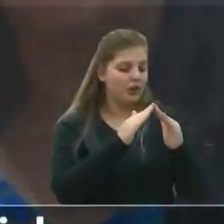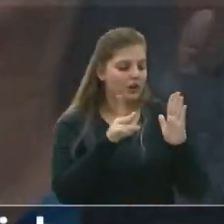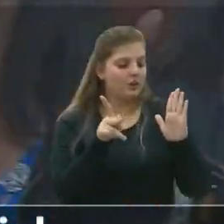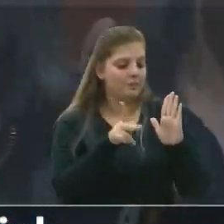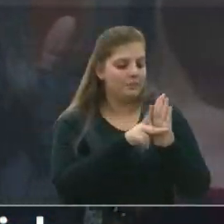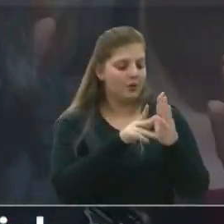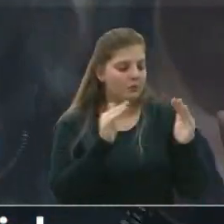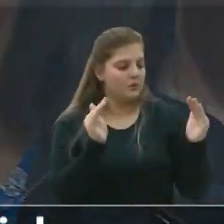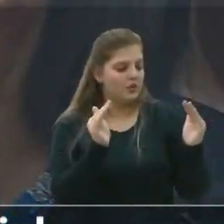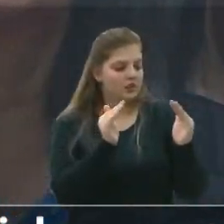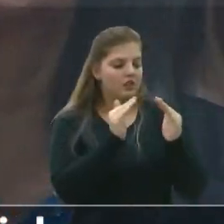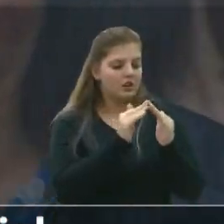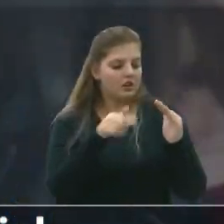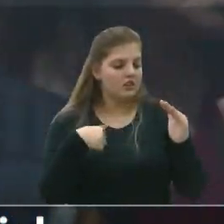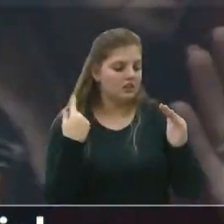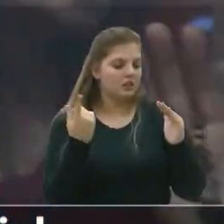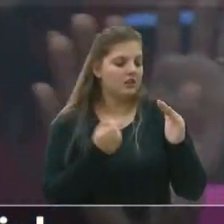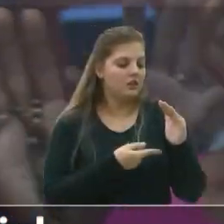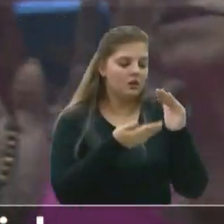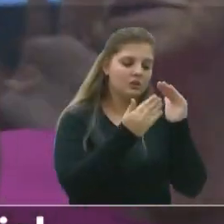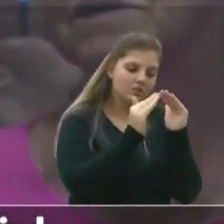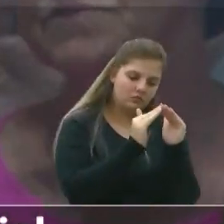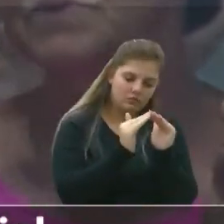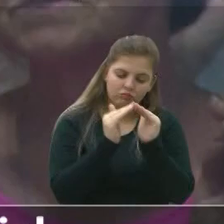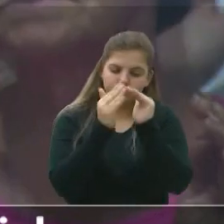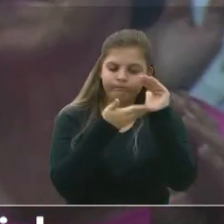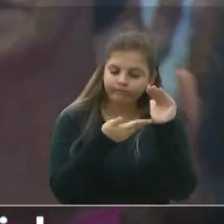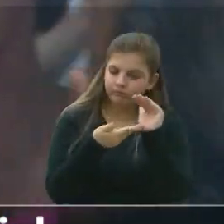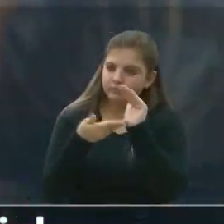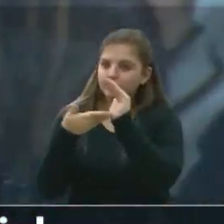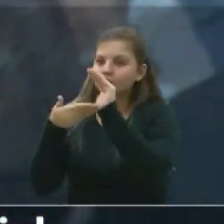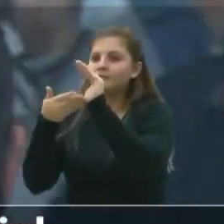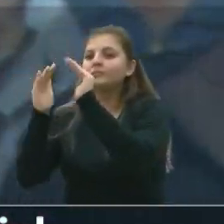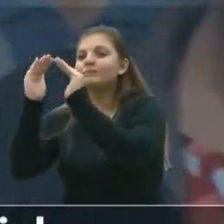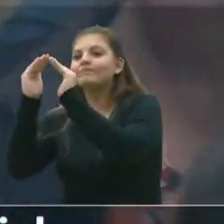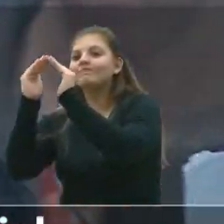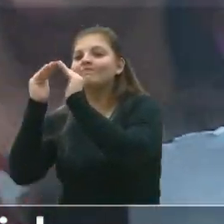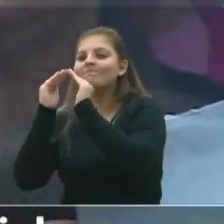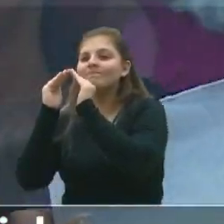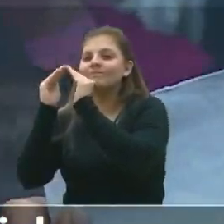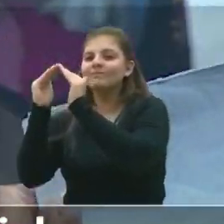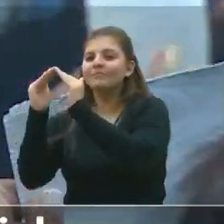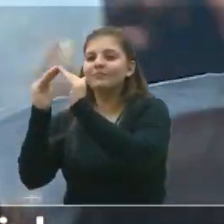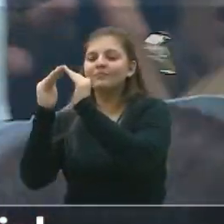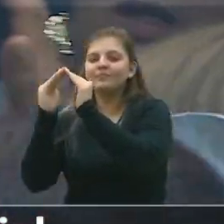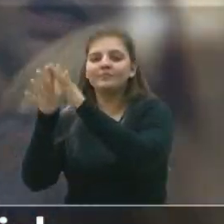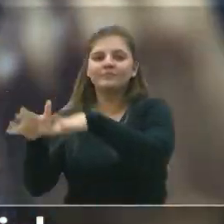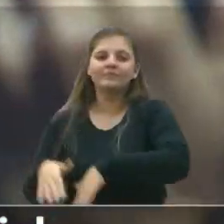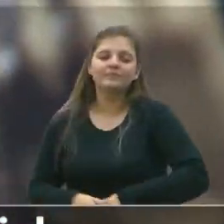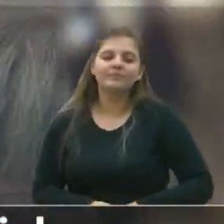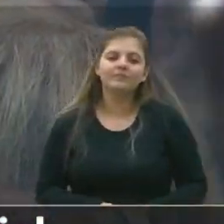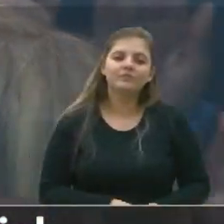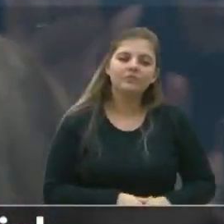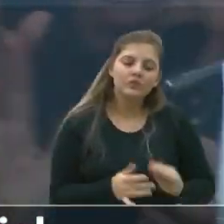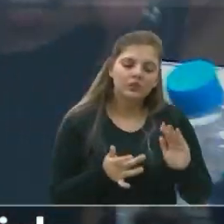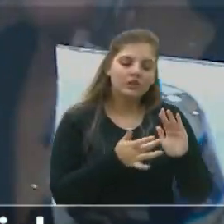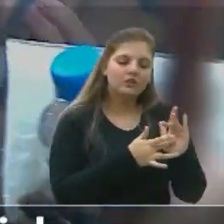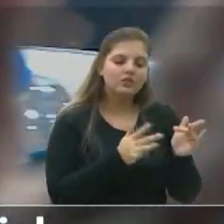Olha só pra Jesus. A hora é agora. O ápice, o alfa,